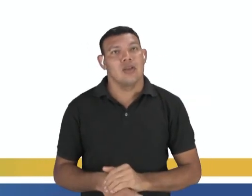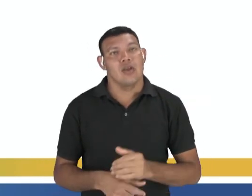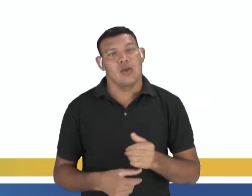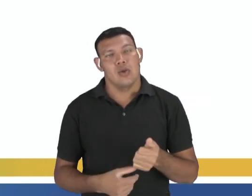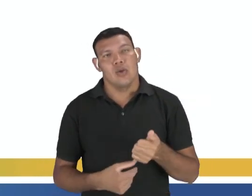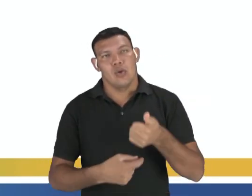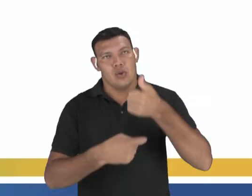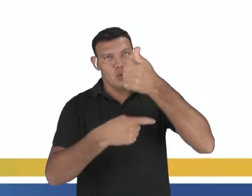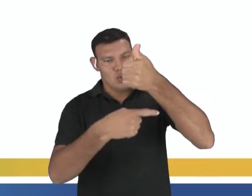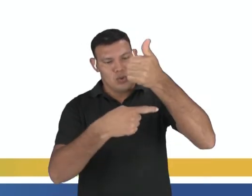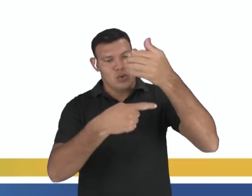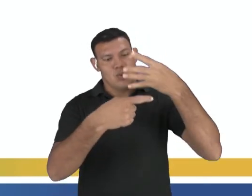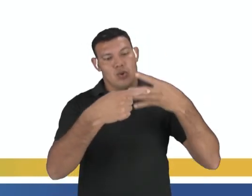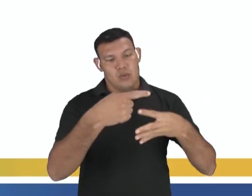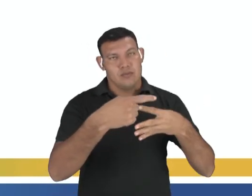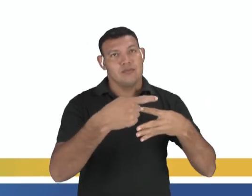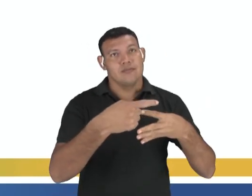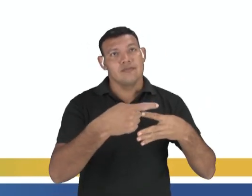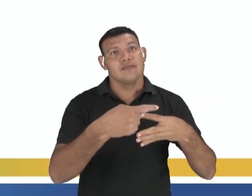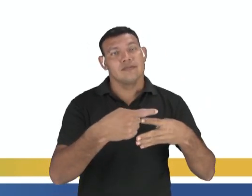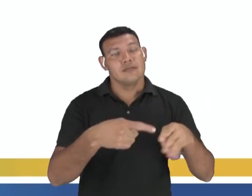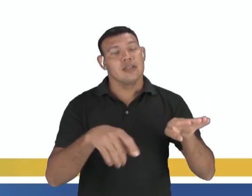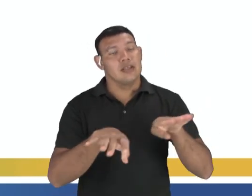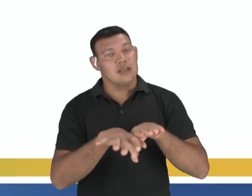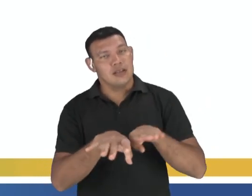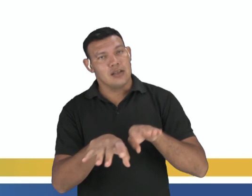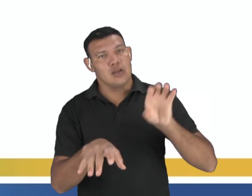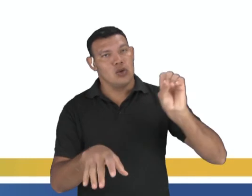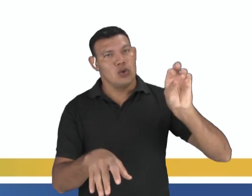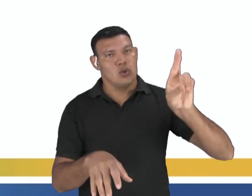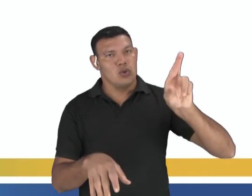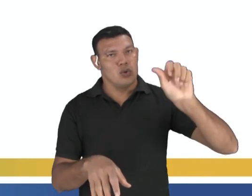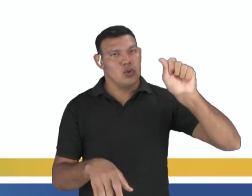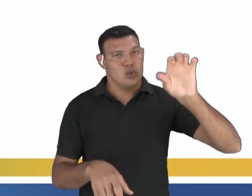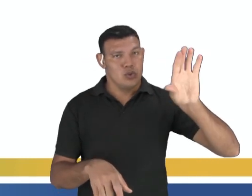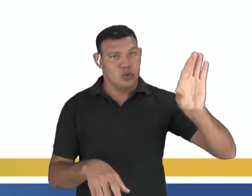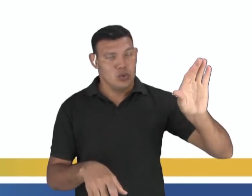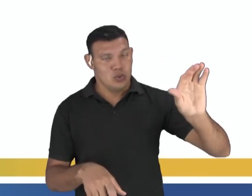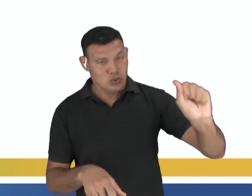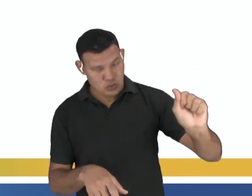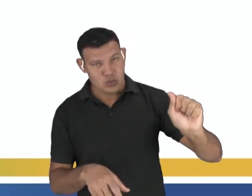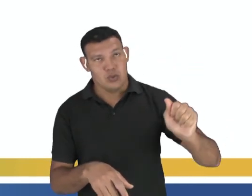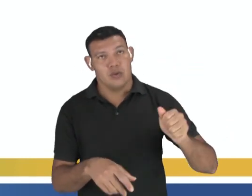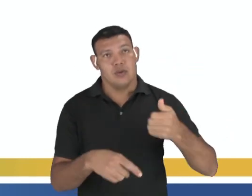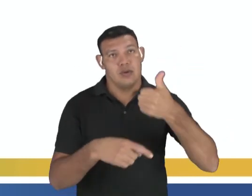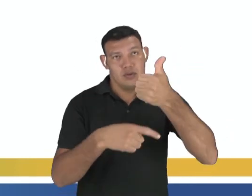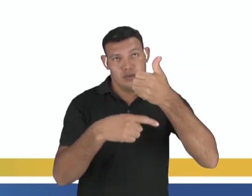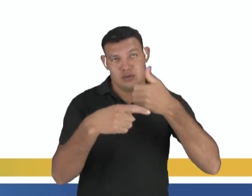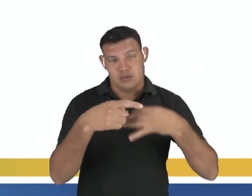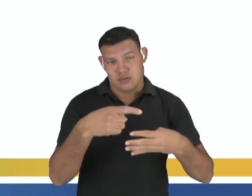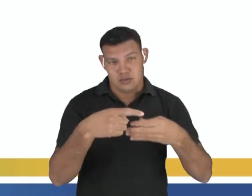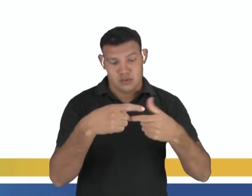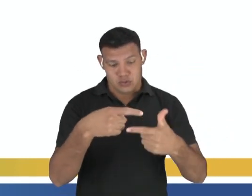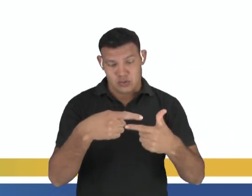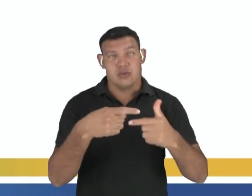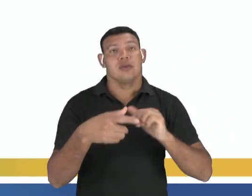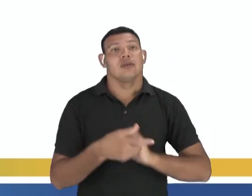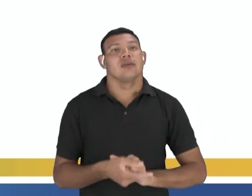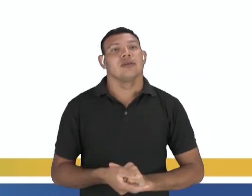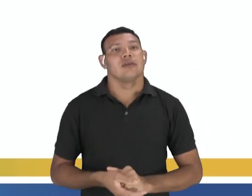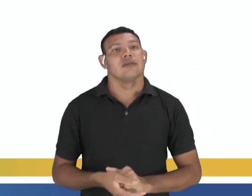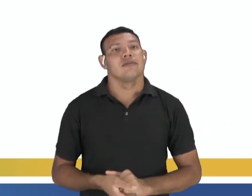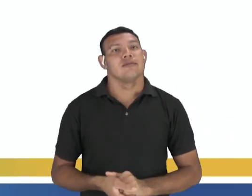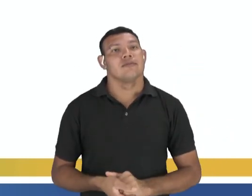2 e a probabilidade de sair cara também é 1 sobre 2. Então, nesse caso, a Cacau tem que torcer para sair